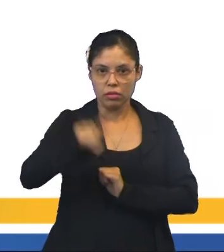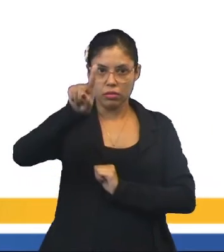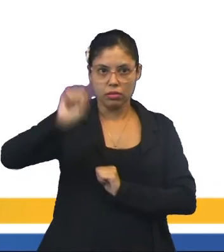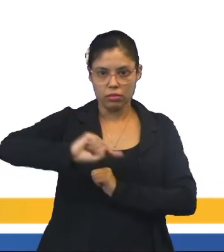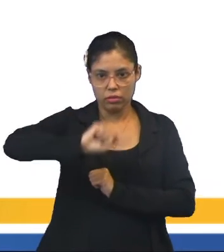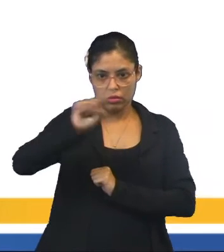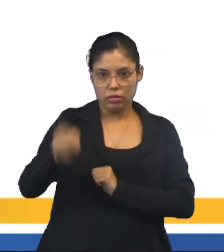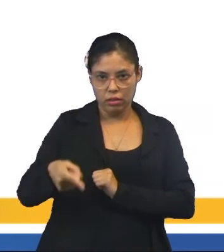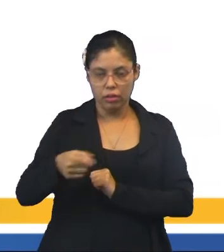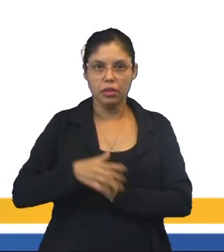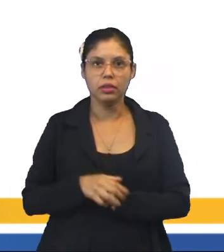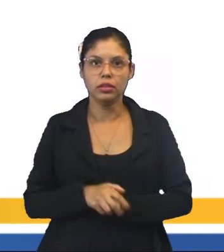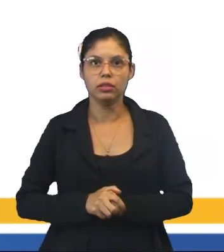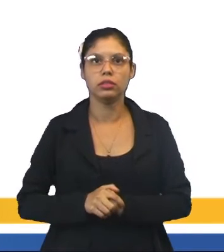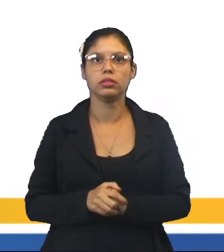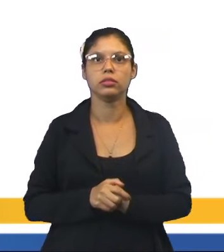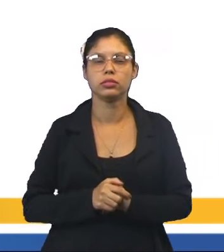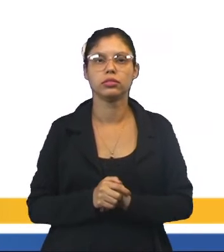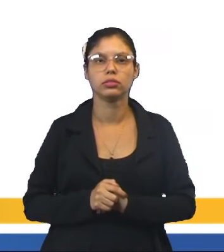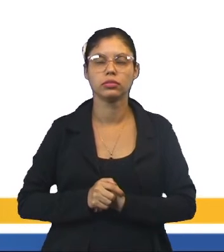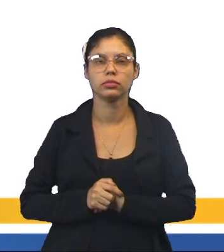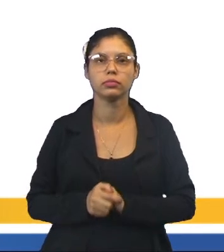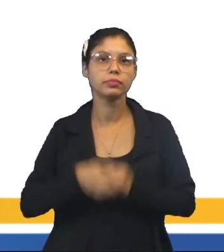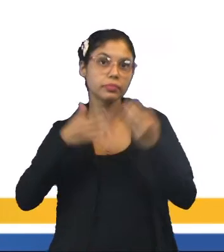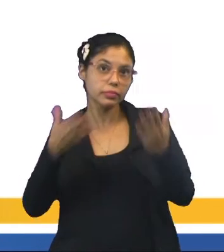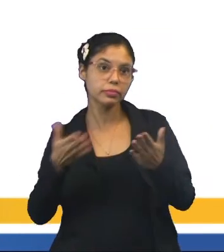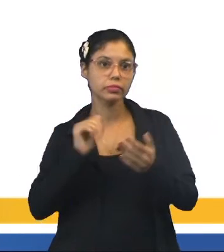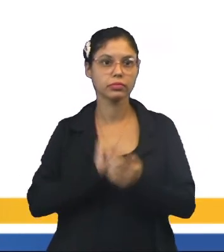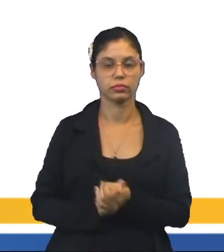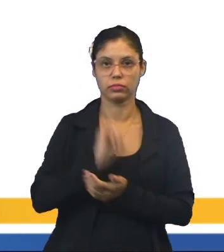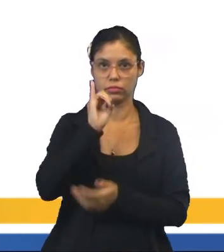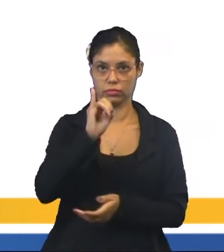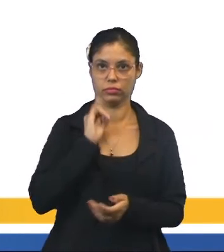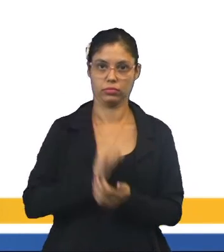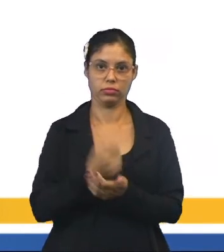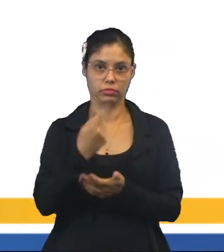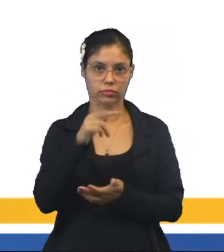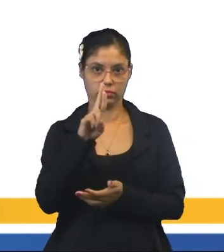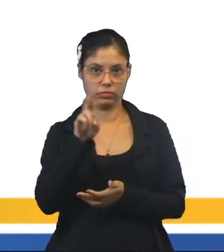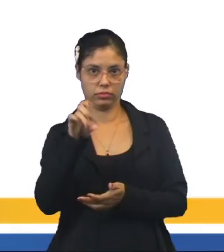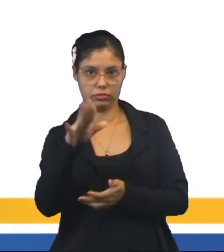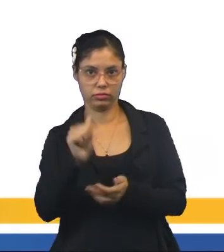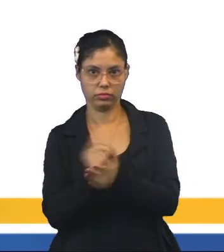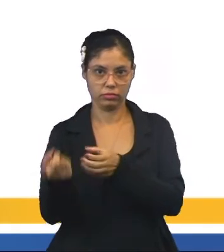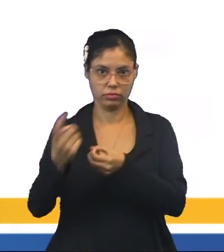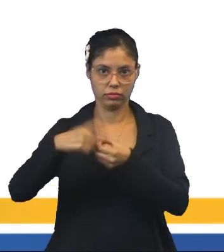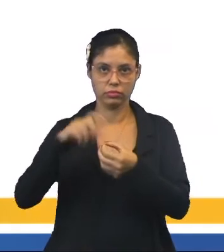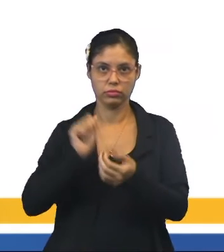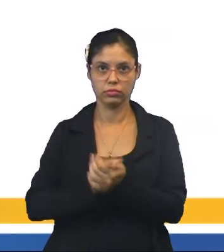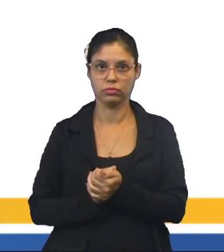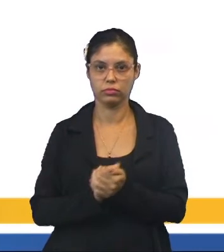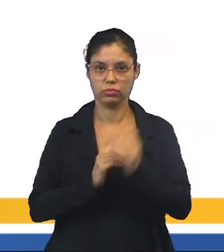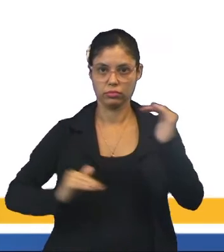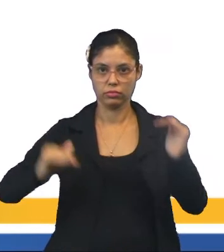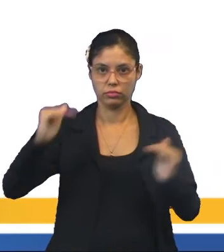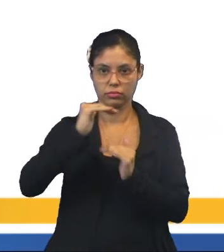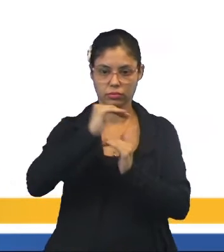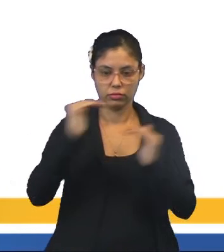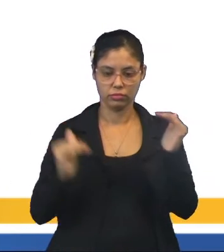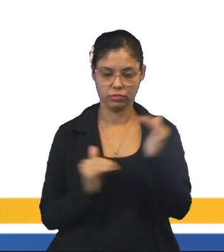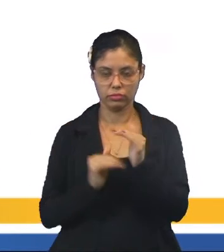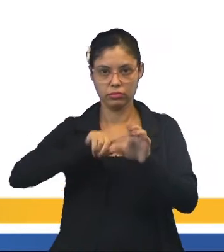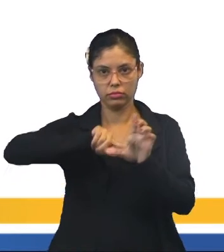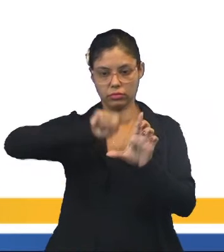para cima ou para baixo. Isto é, se a parábola estará voltada para cima ou para